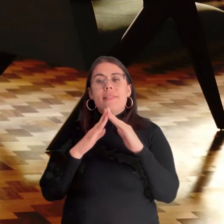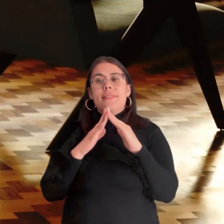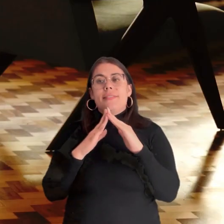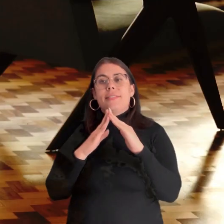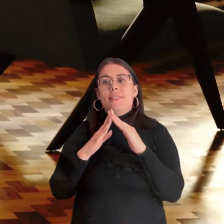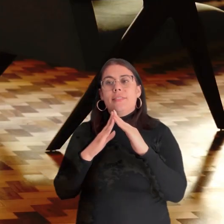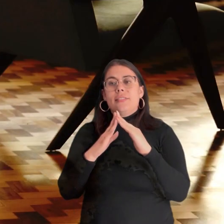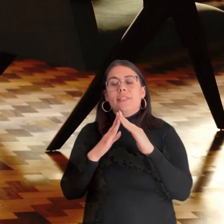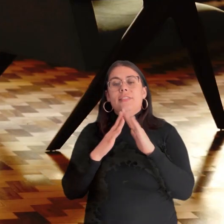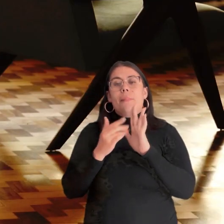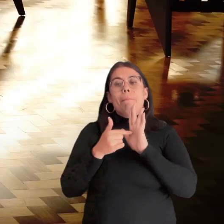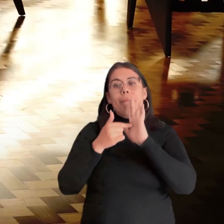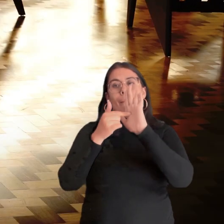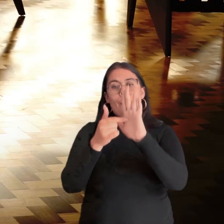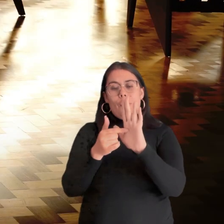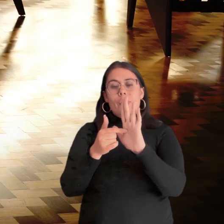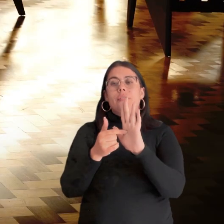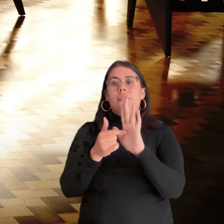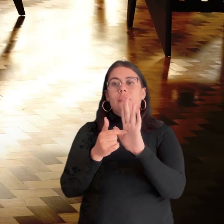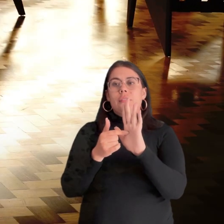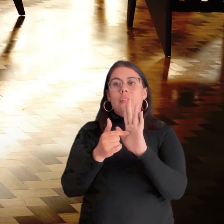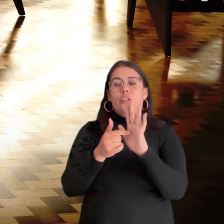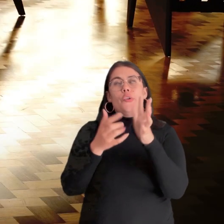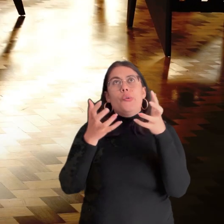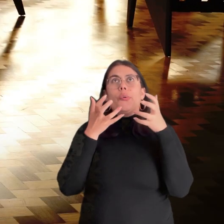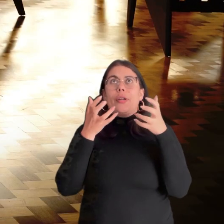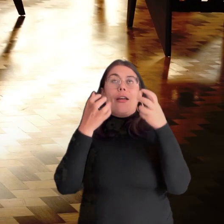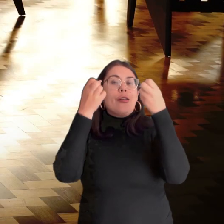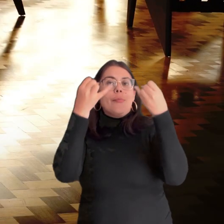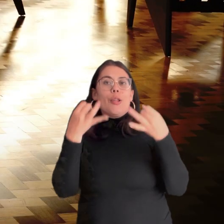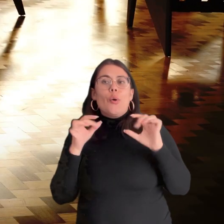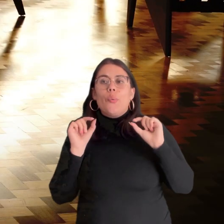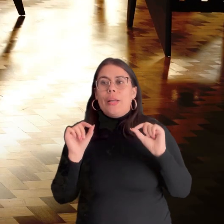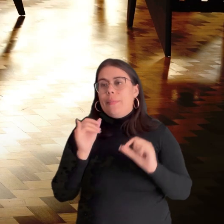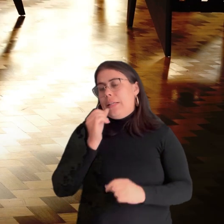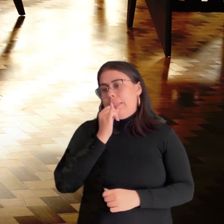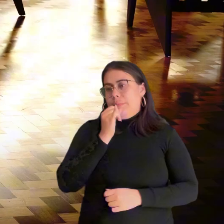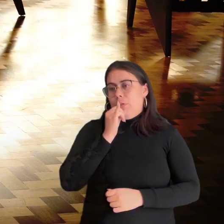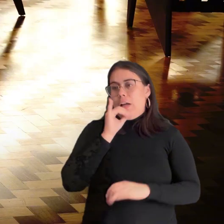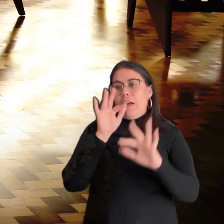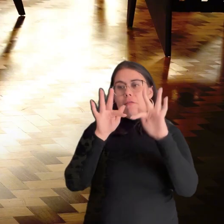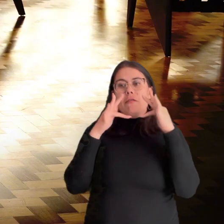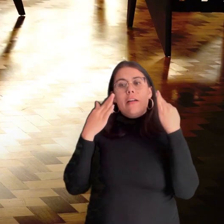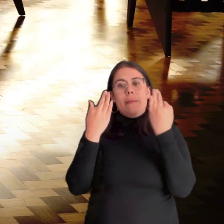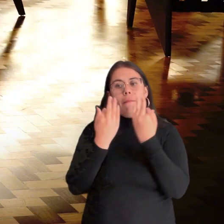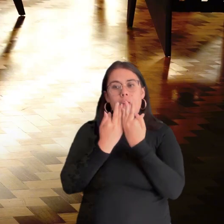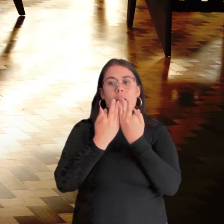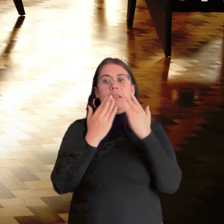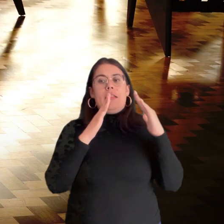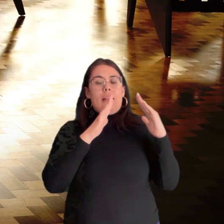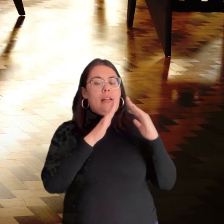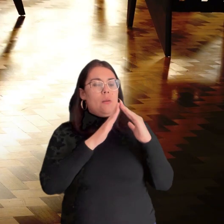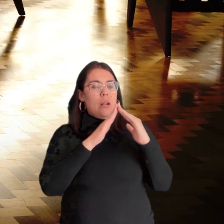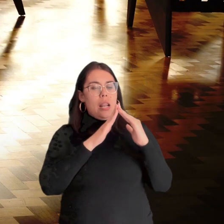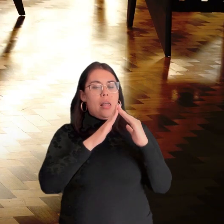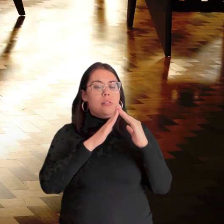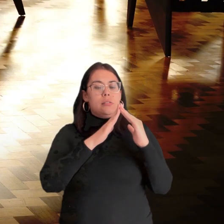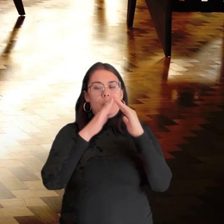dizer é o seguinte, por exemplo, a família morava na casa ao lado da casa